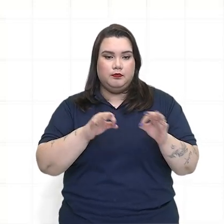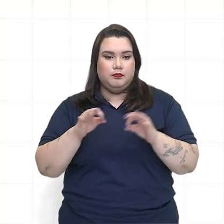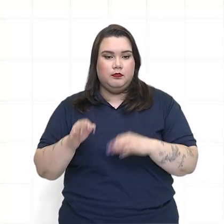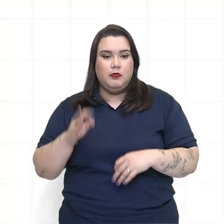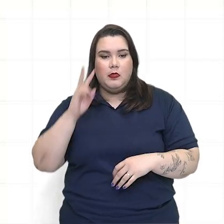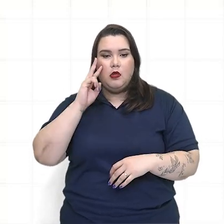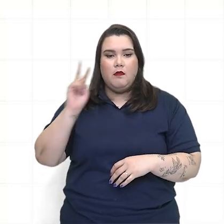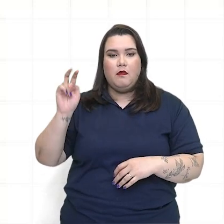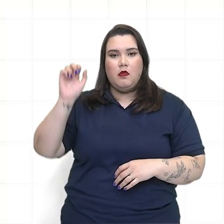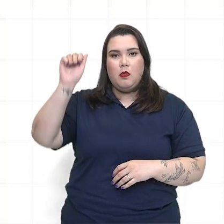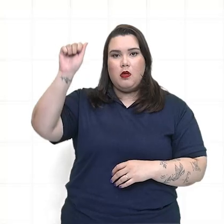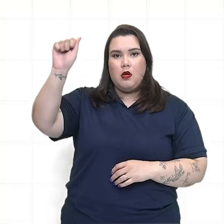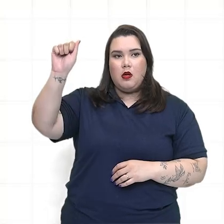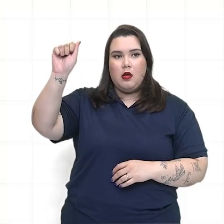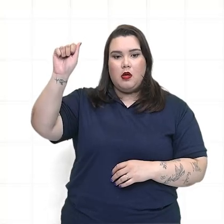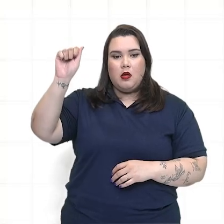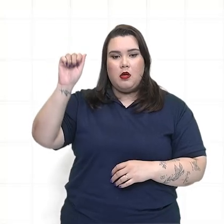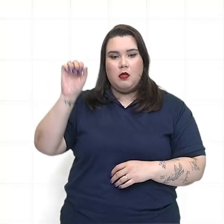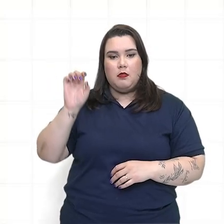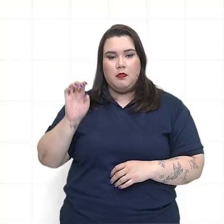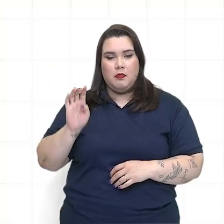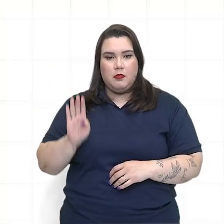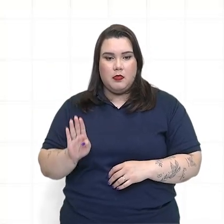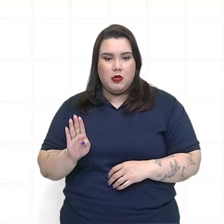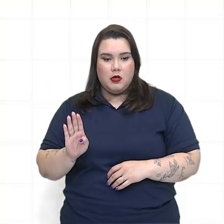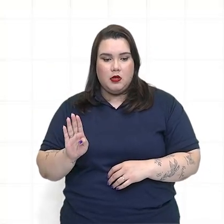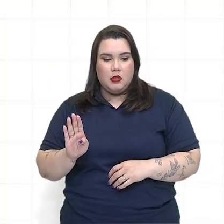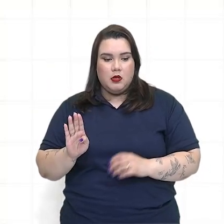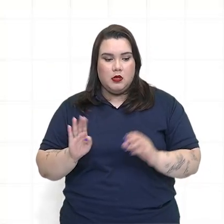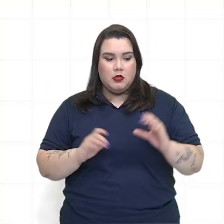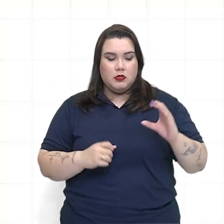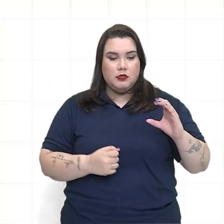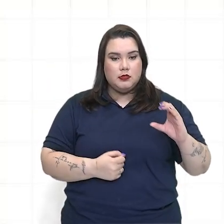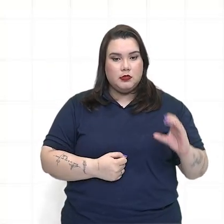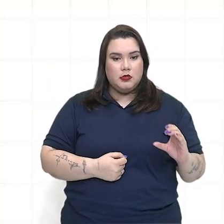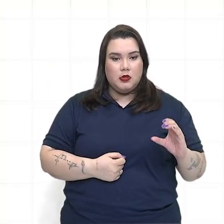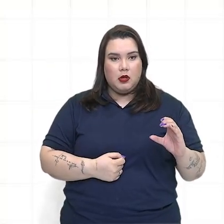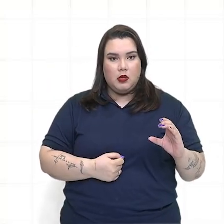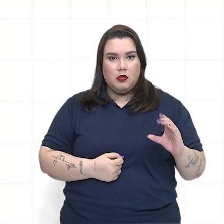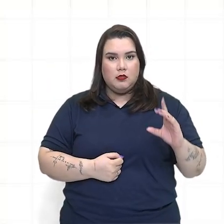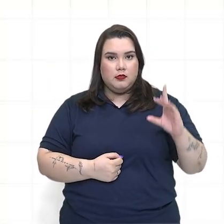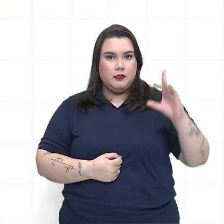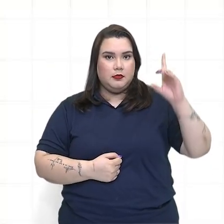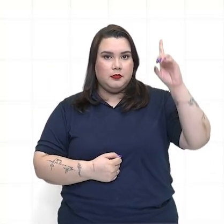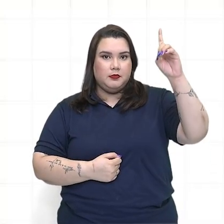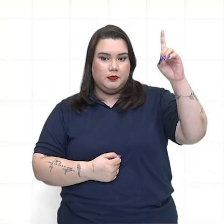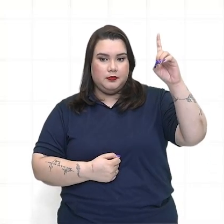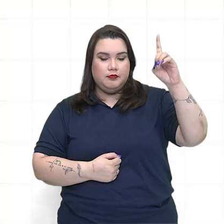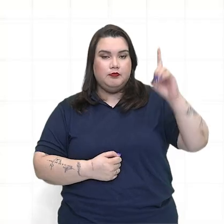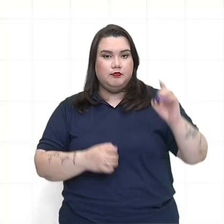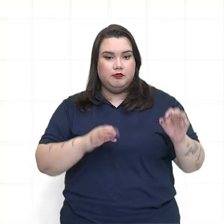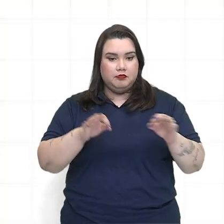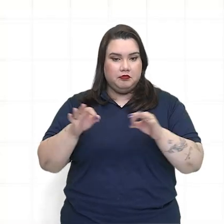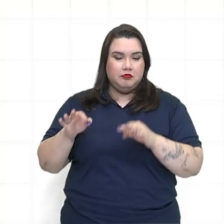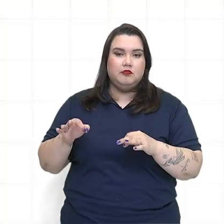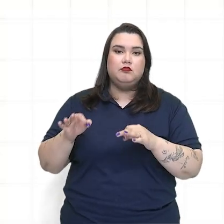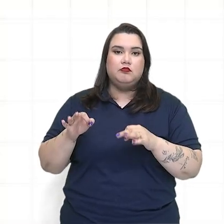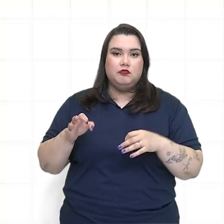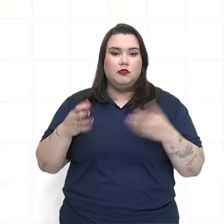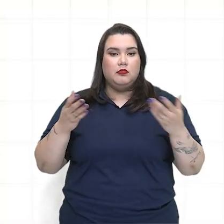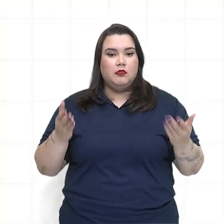aqui eu tenho um ponto A, ponto B, ponto C e ponto D. Então,